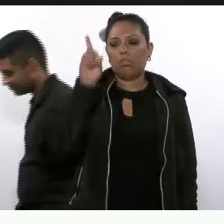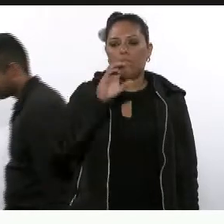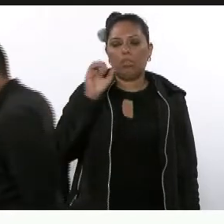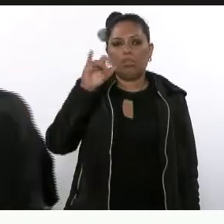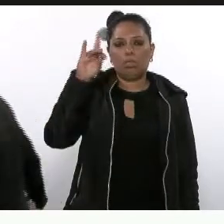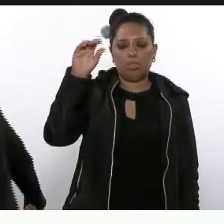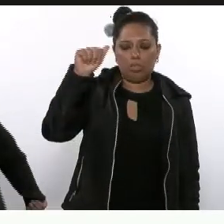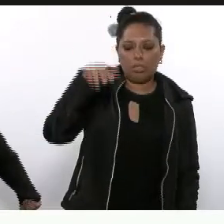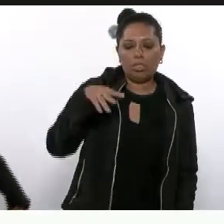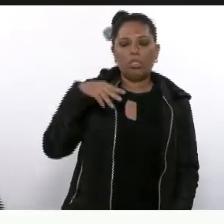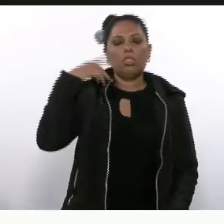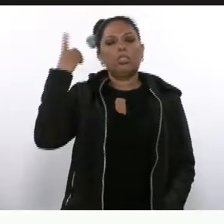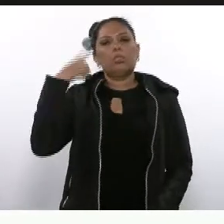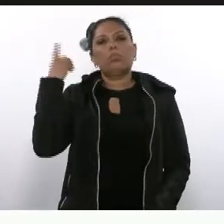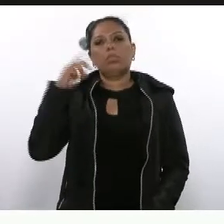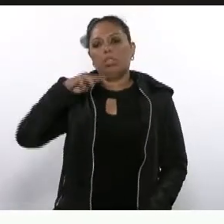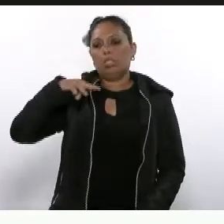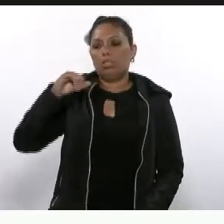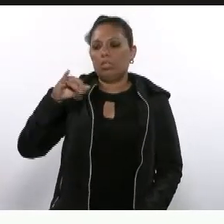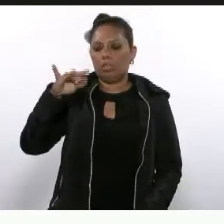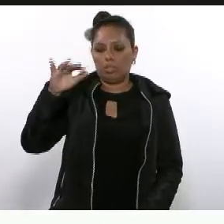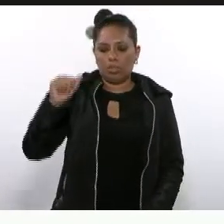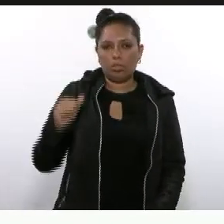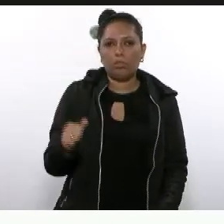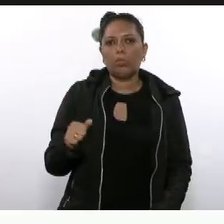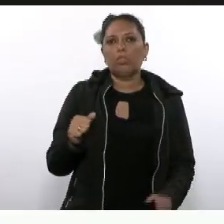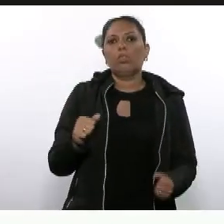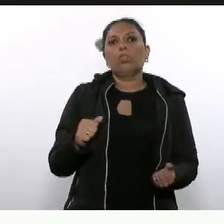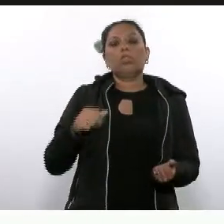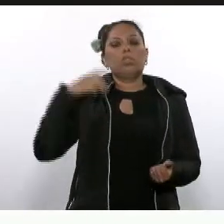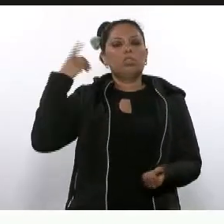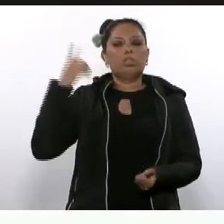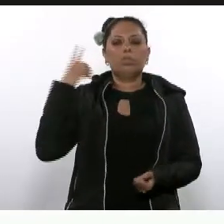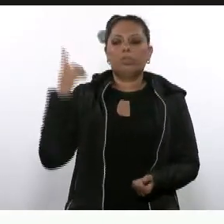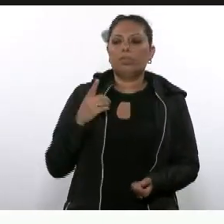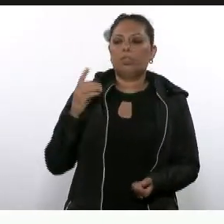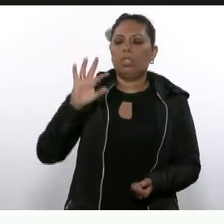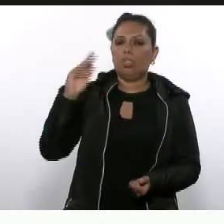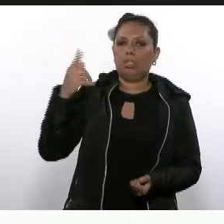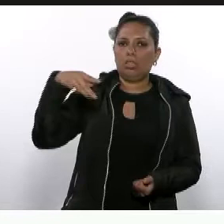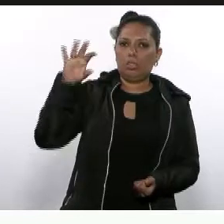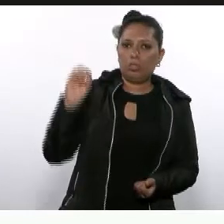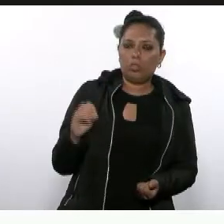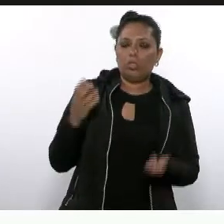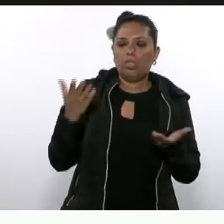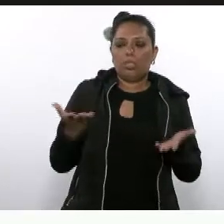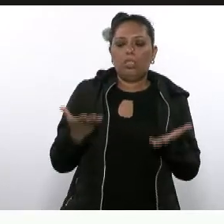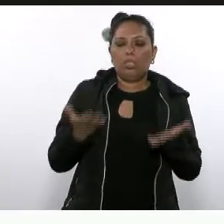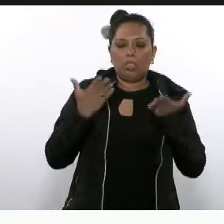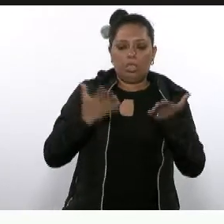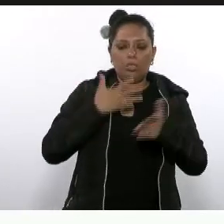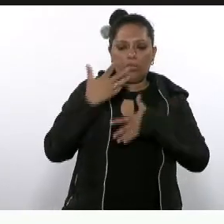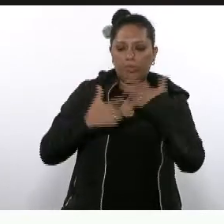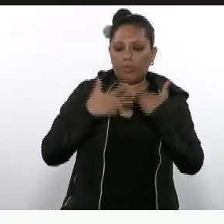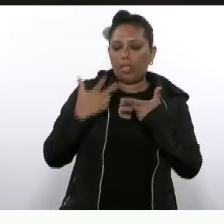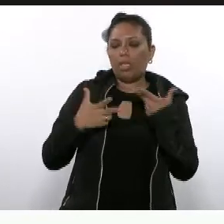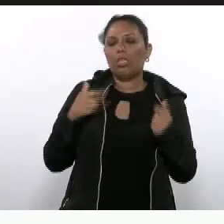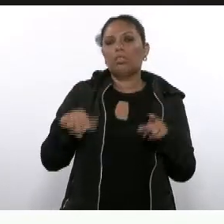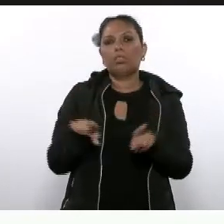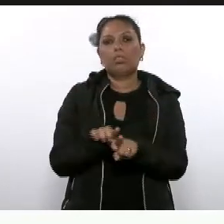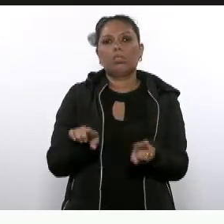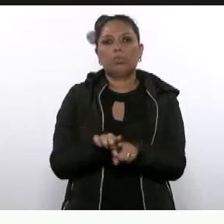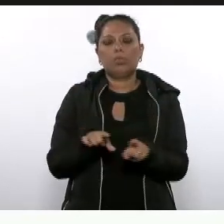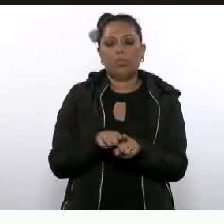Mônica Francisco, a assessoria sempre presente do deputado Chicão Bulhões, né? Quero apresentar aqui